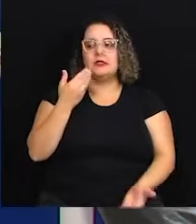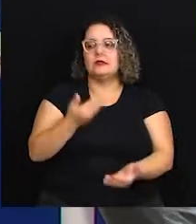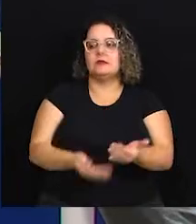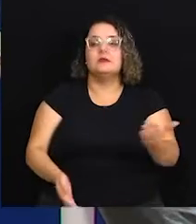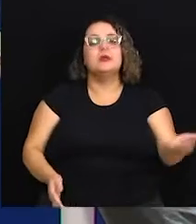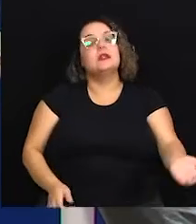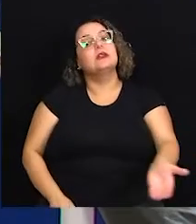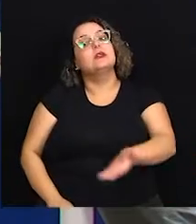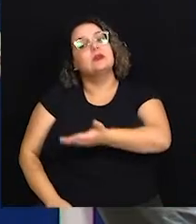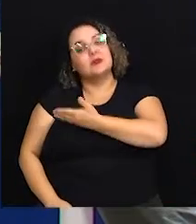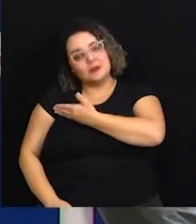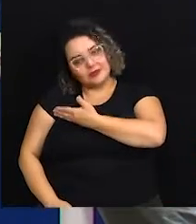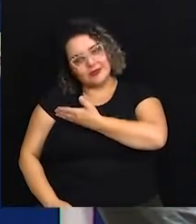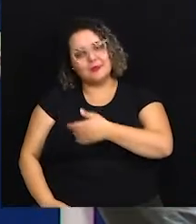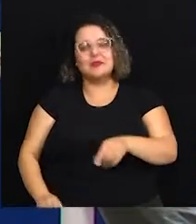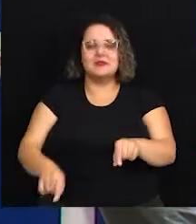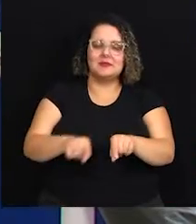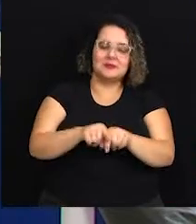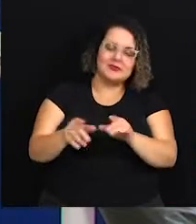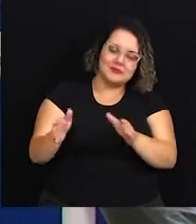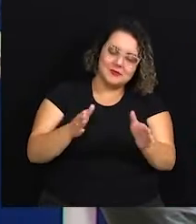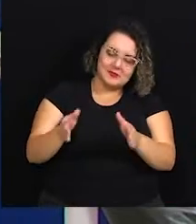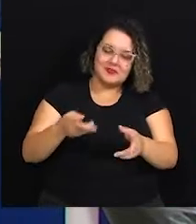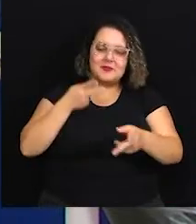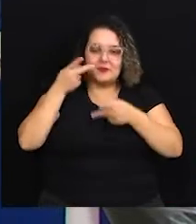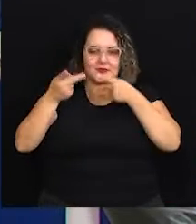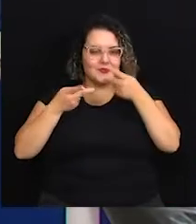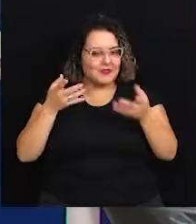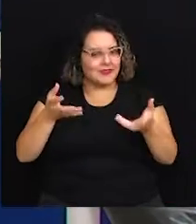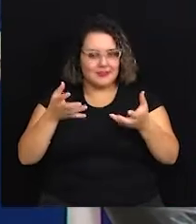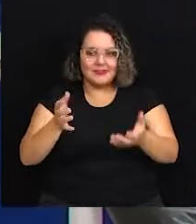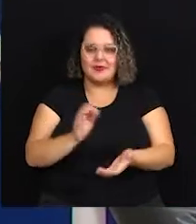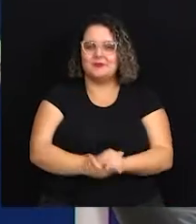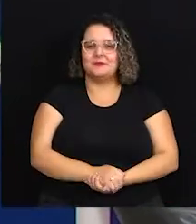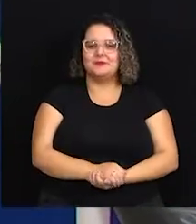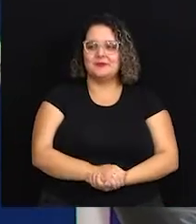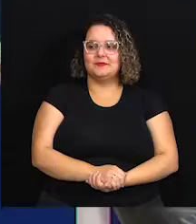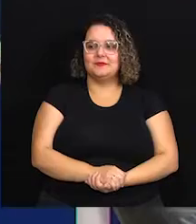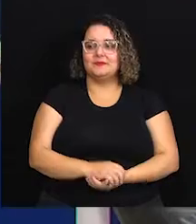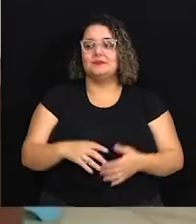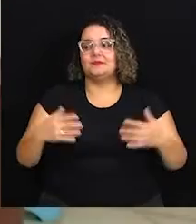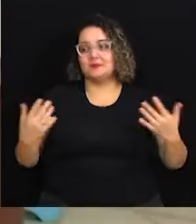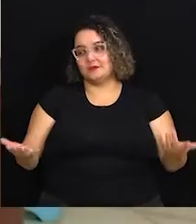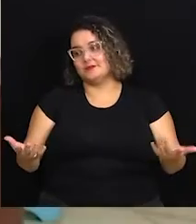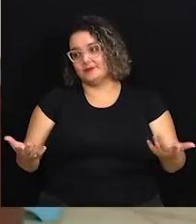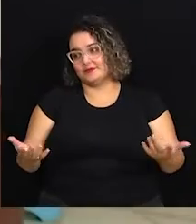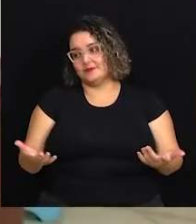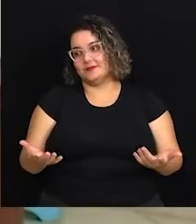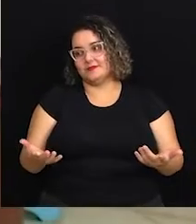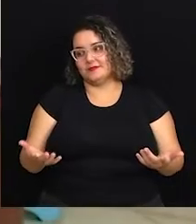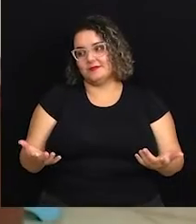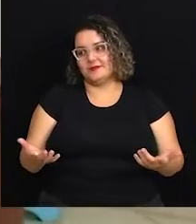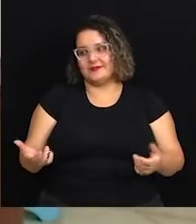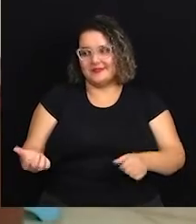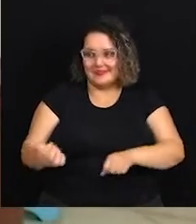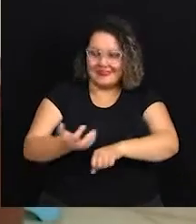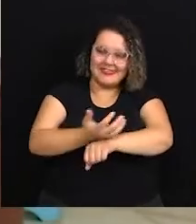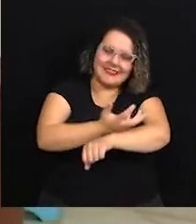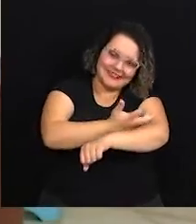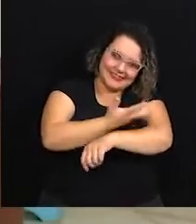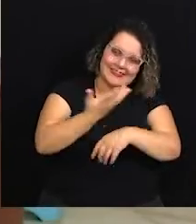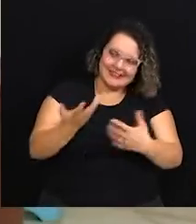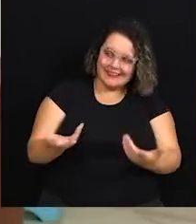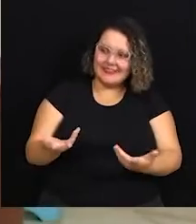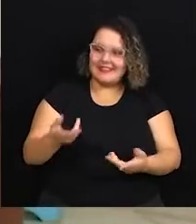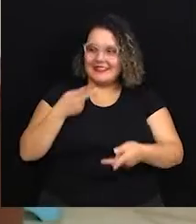mas também deixa esse momento aqui para você dar o recado que você quiser. Sim. Bom, eu fico muito emocionada quando eu